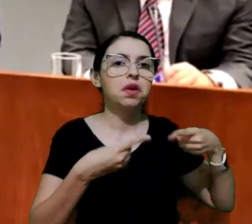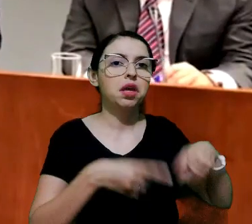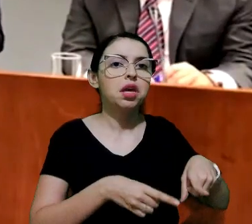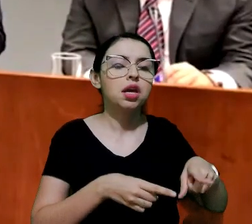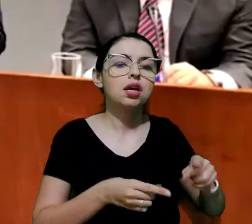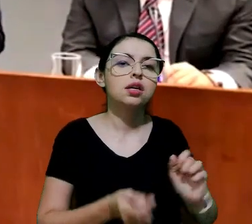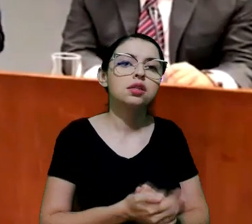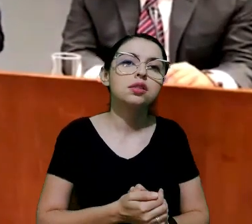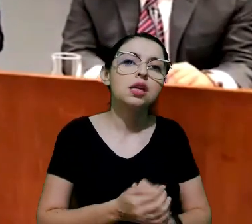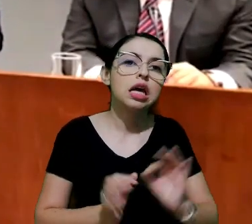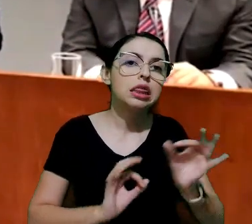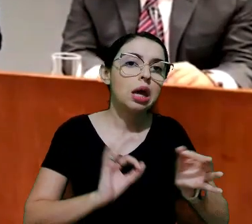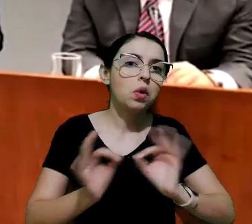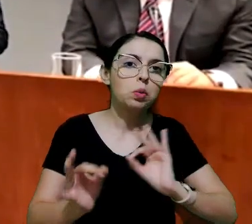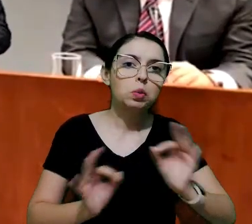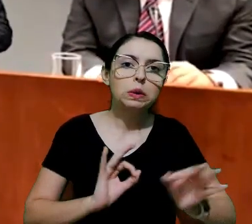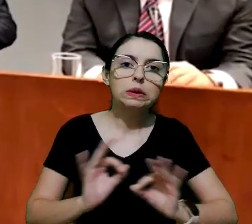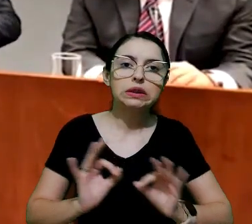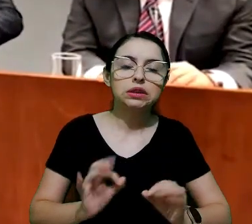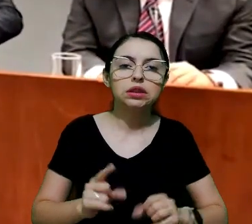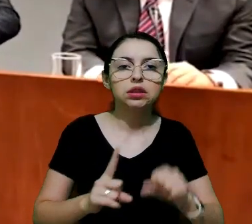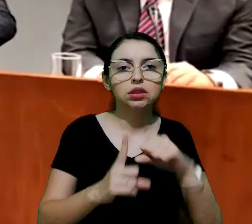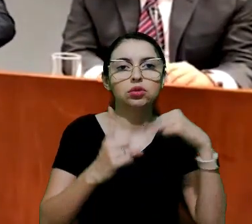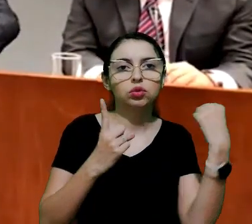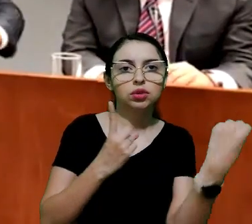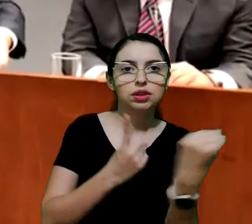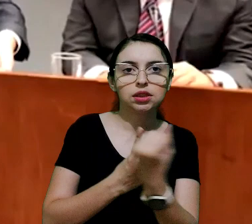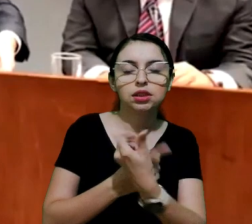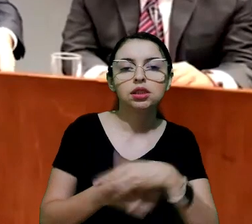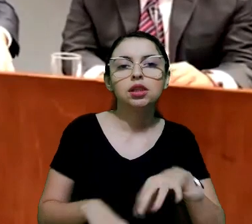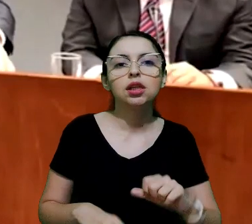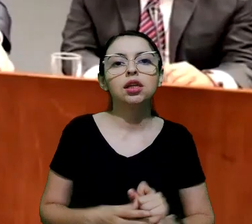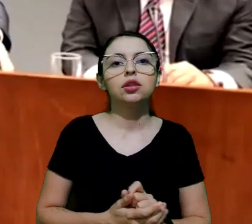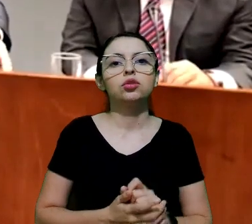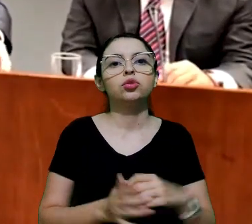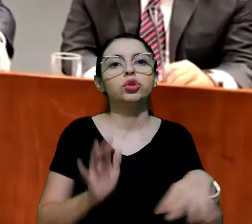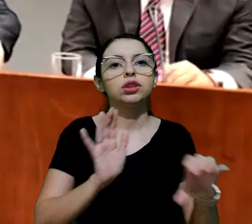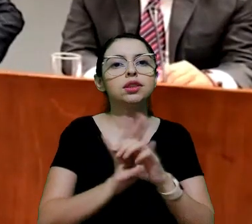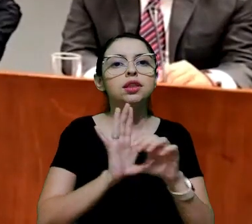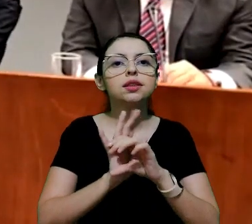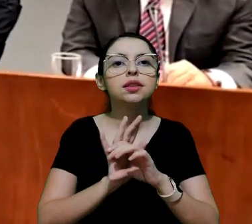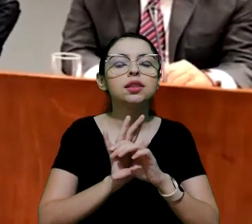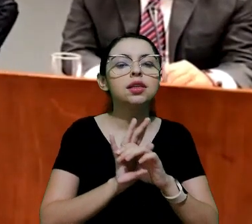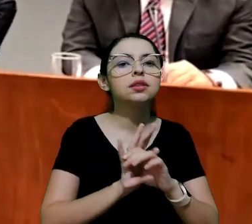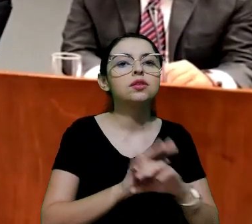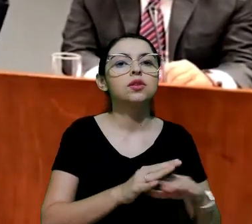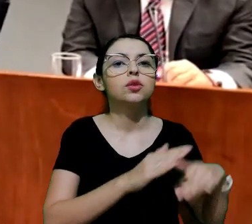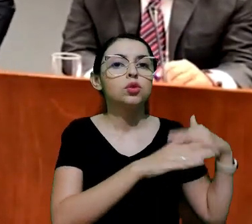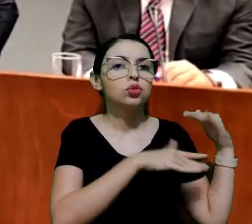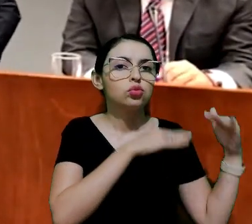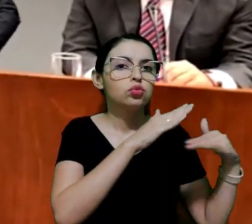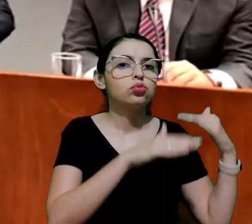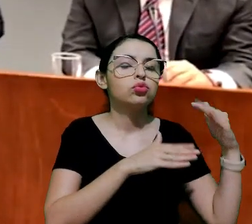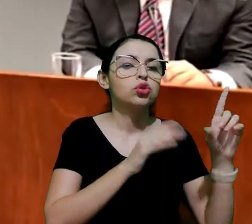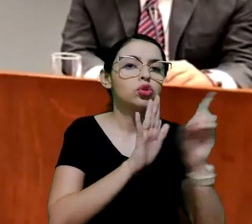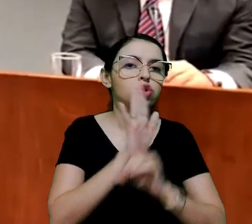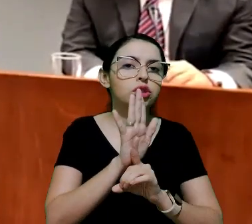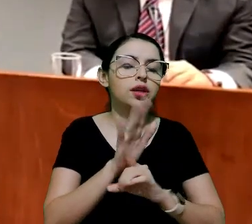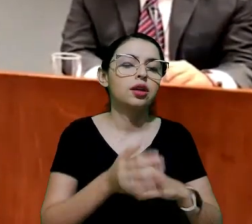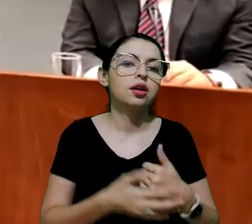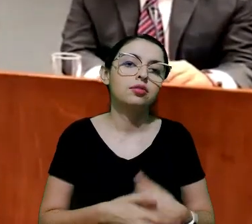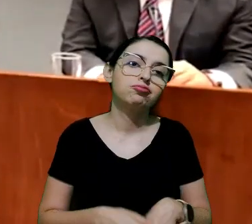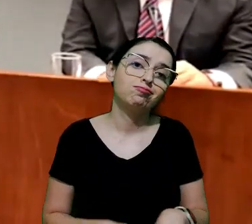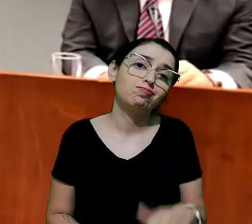da organicidade do sistema de direito civil e de direito de sucessões, Mas eu acho uma pena que